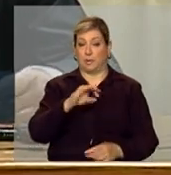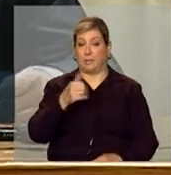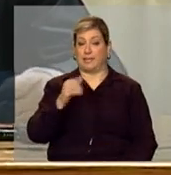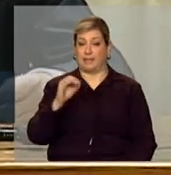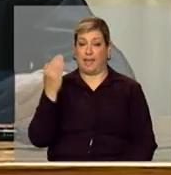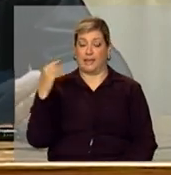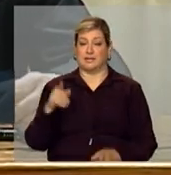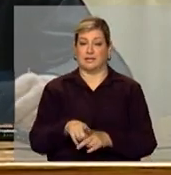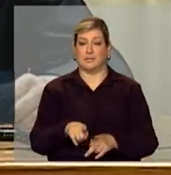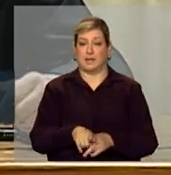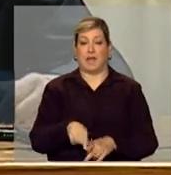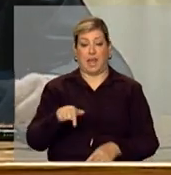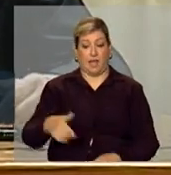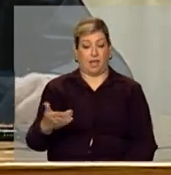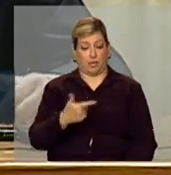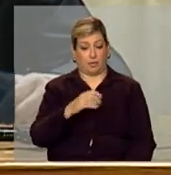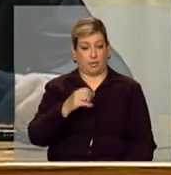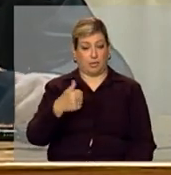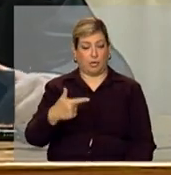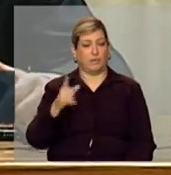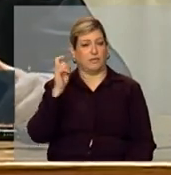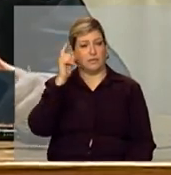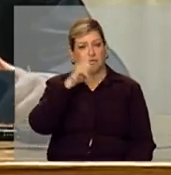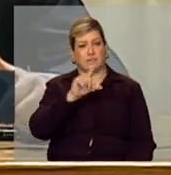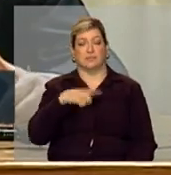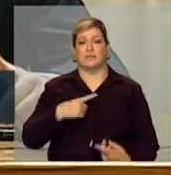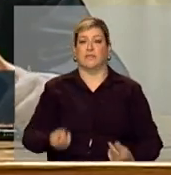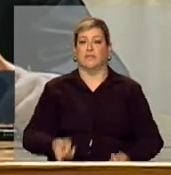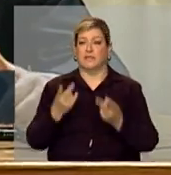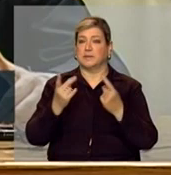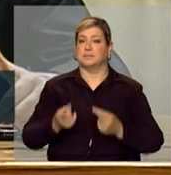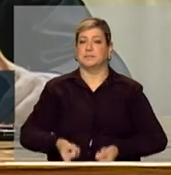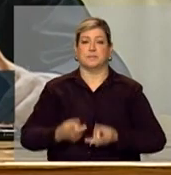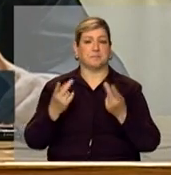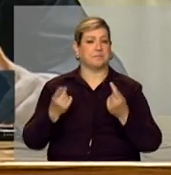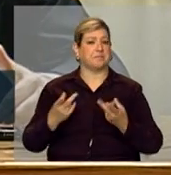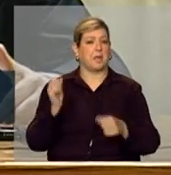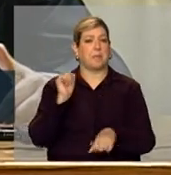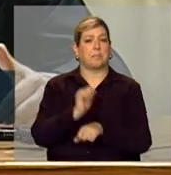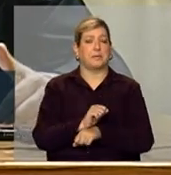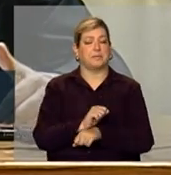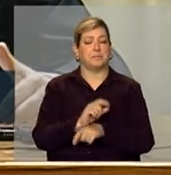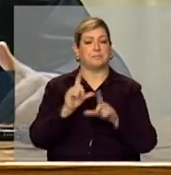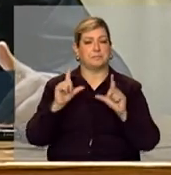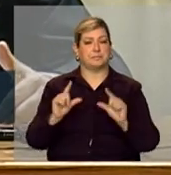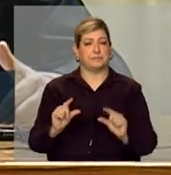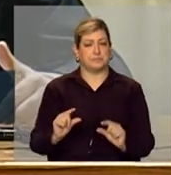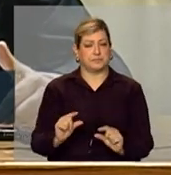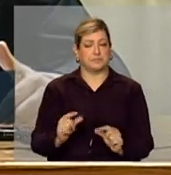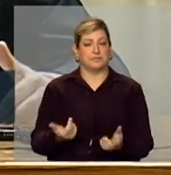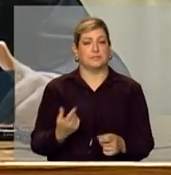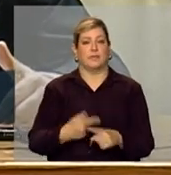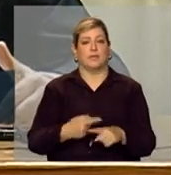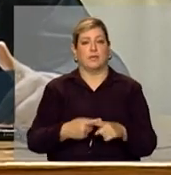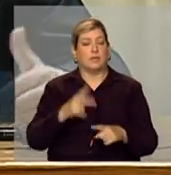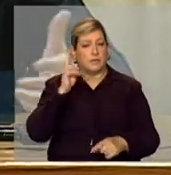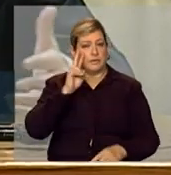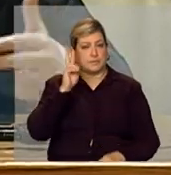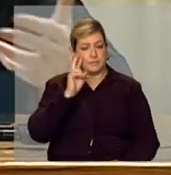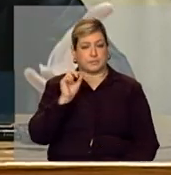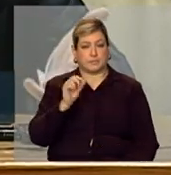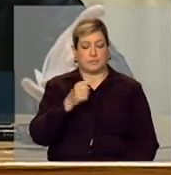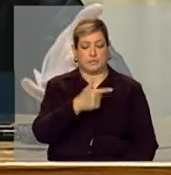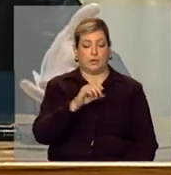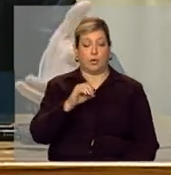dificuldades de exportar e portanto as nossas exportações caíram em 2012 em relação a